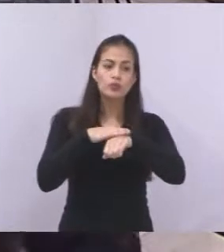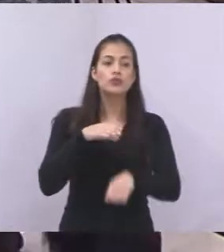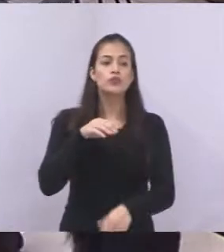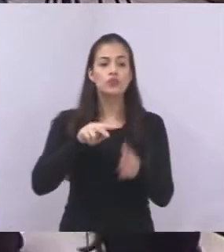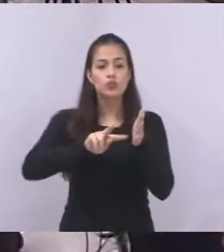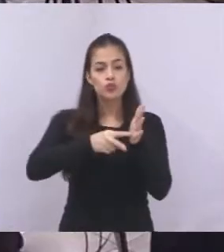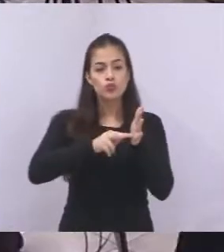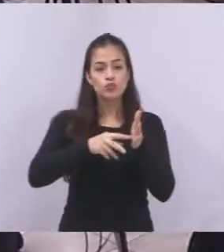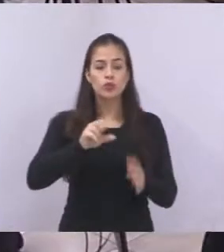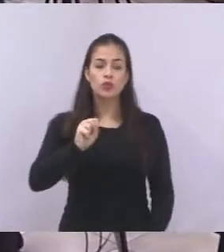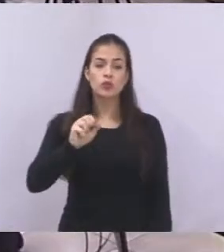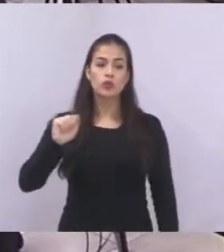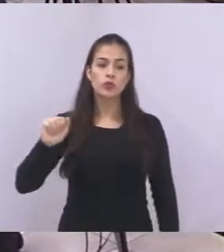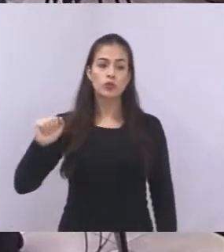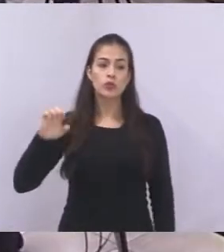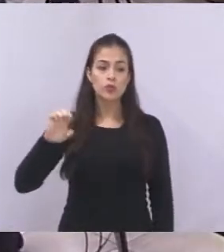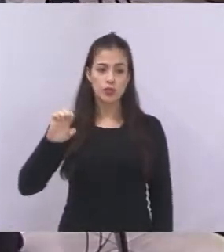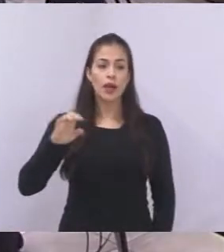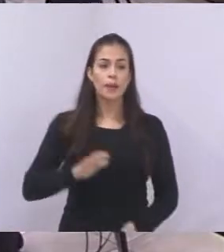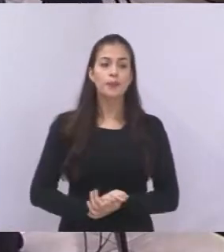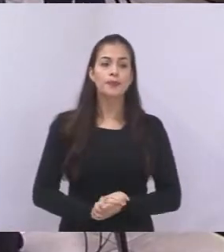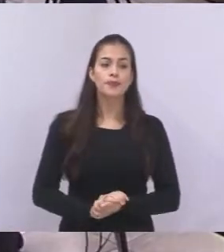o representante do sindicato do SAI.